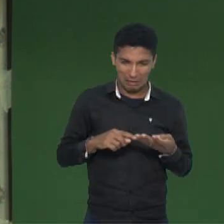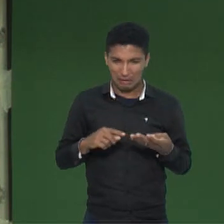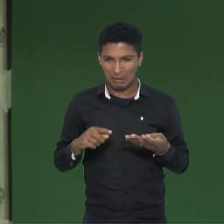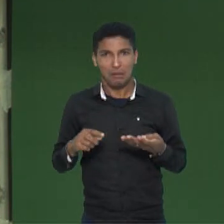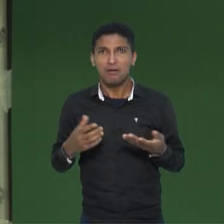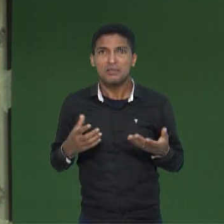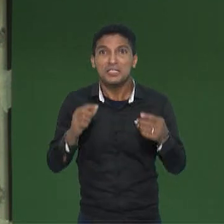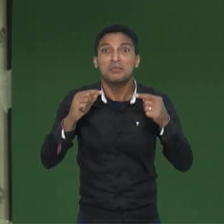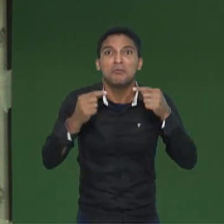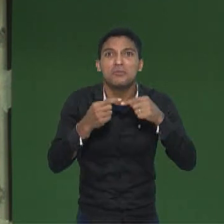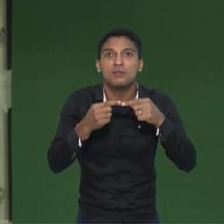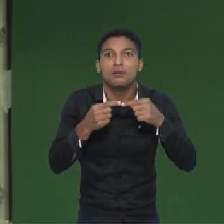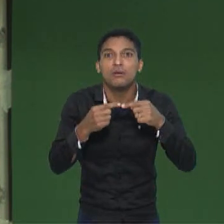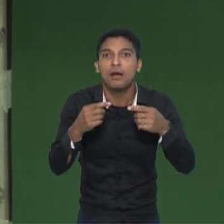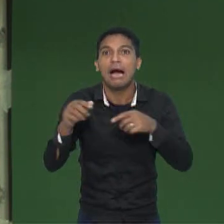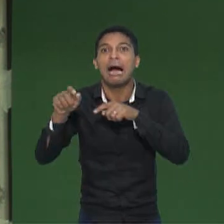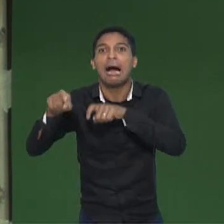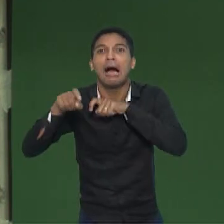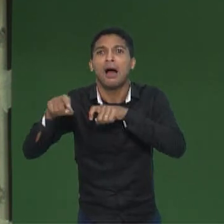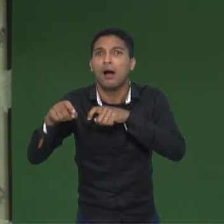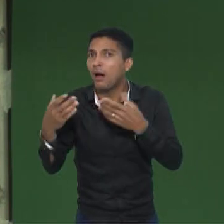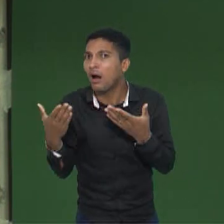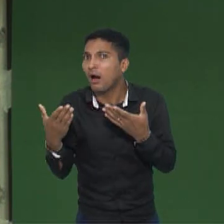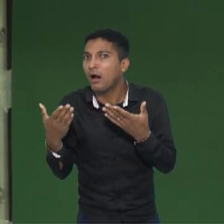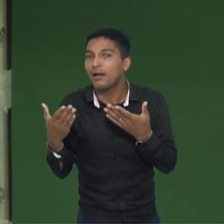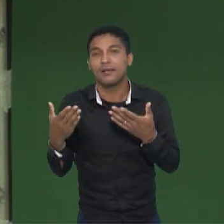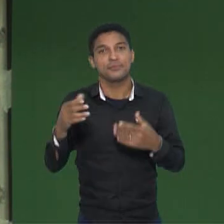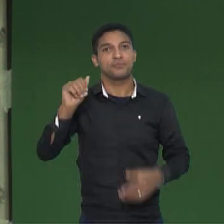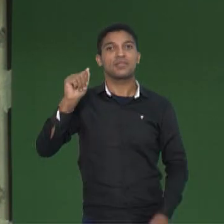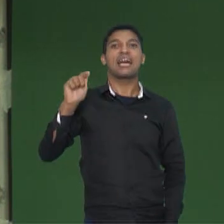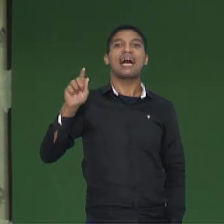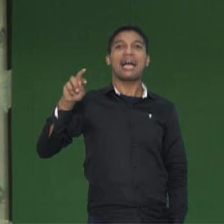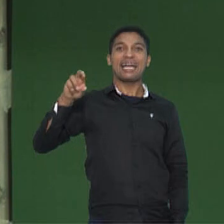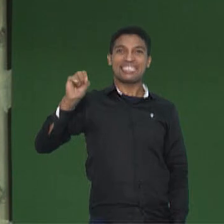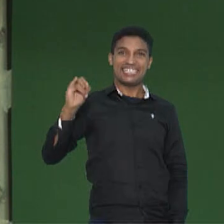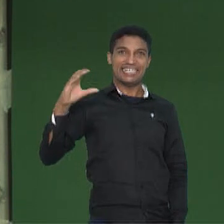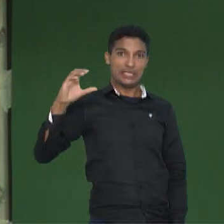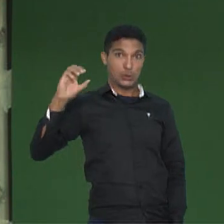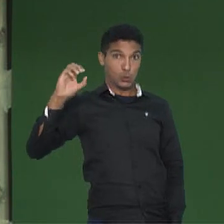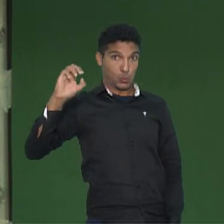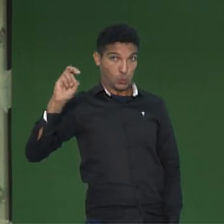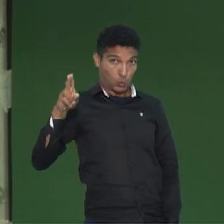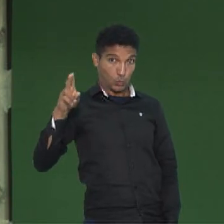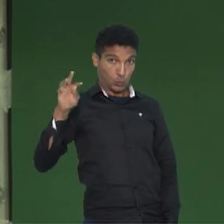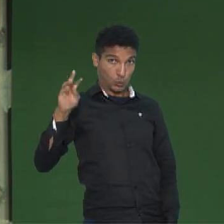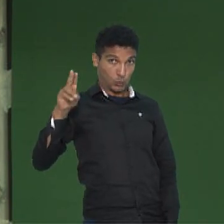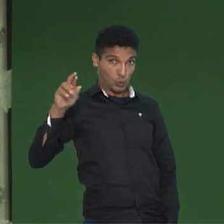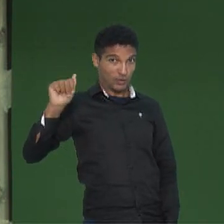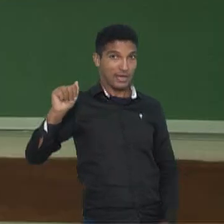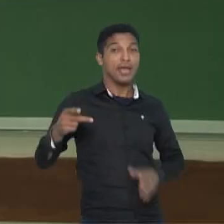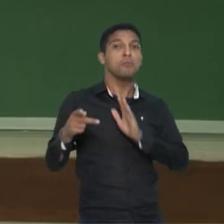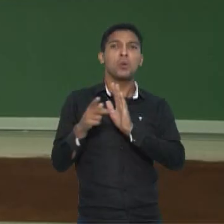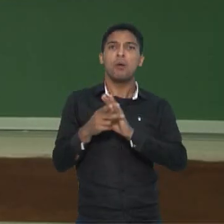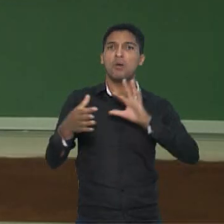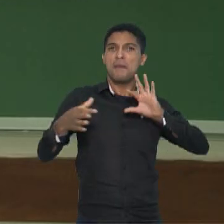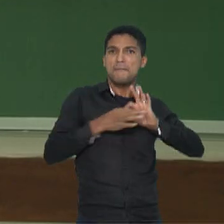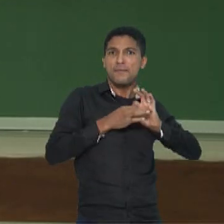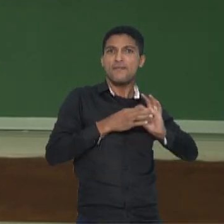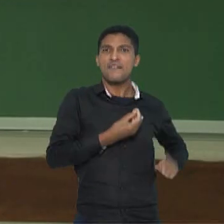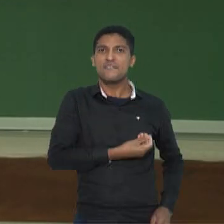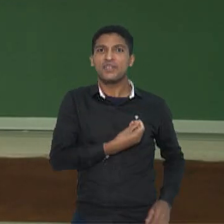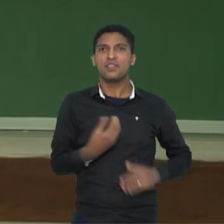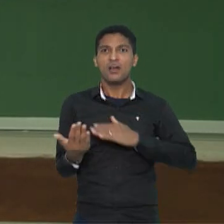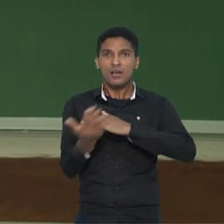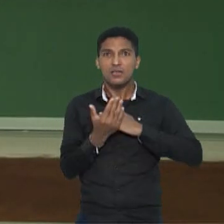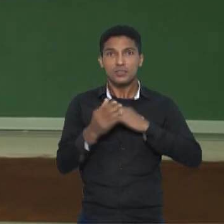A agricultura é parte da vida do ser humano. A agricultura é algo